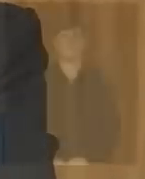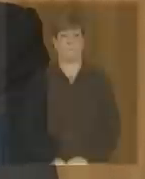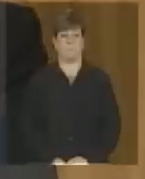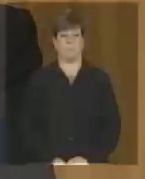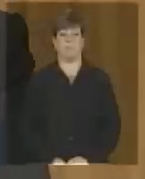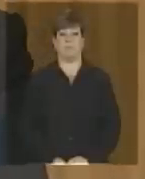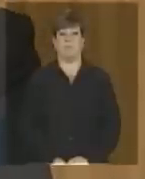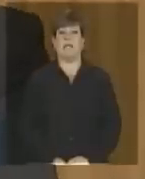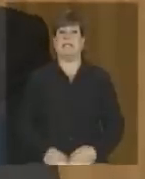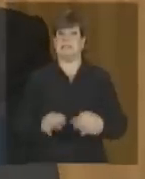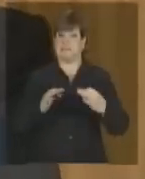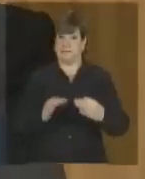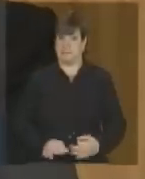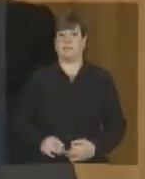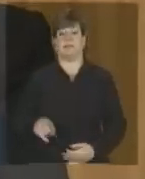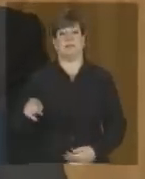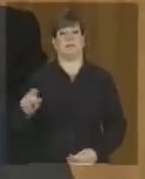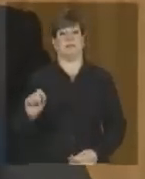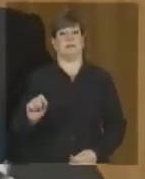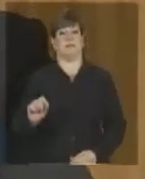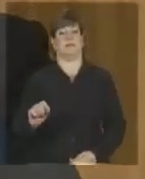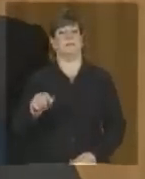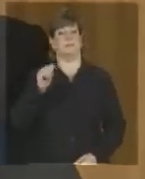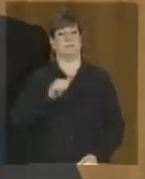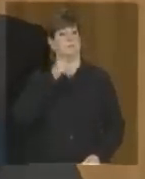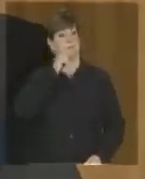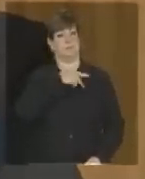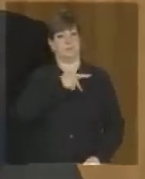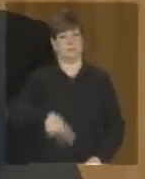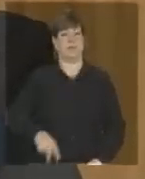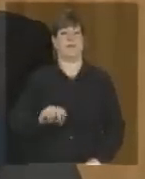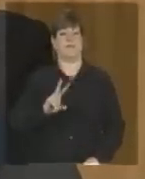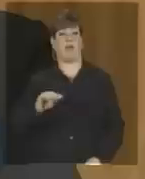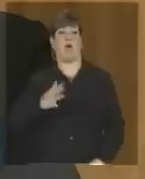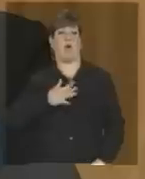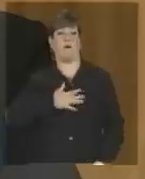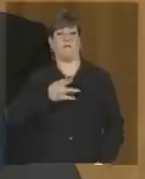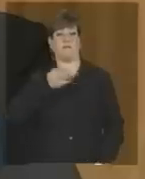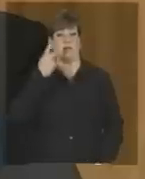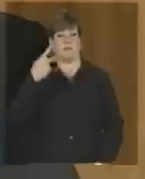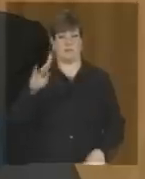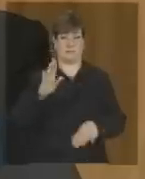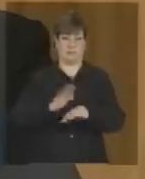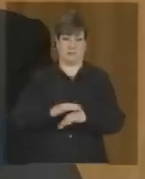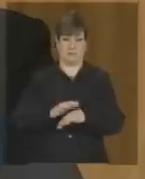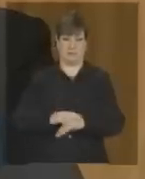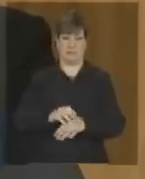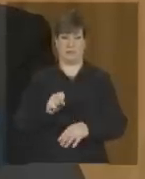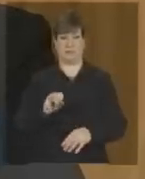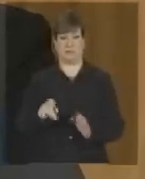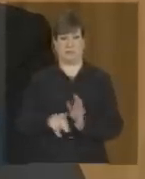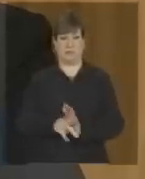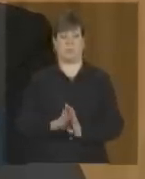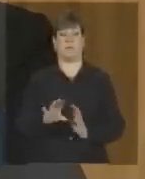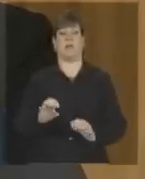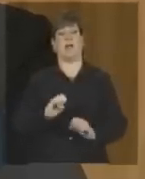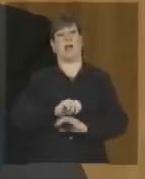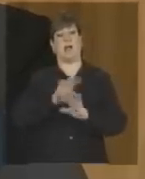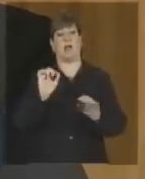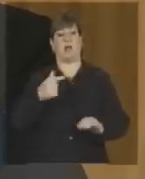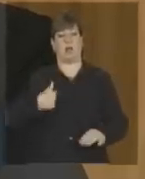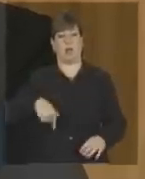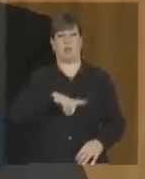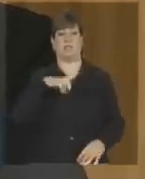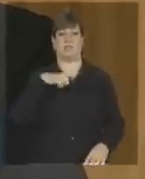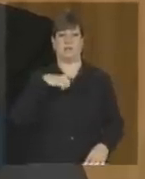Certamente, o presidente vai querer falar por si mesmo, mas eu gostaria de fazer um breve comentário. É claro que nós tivemos oportunidade